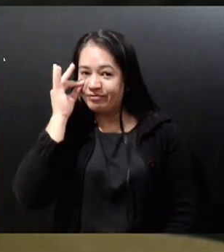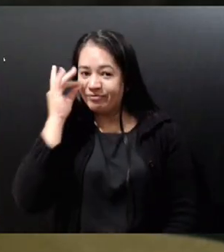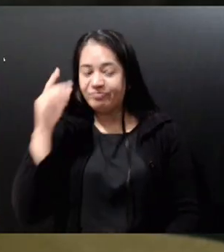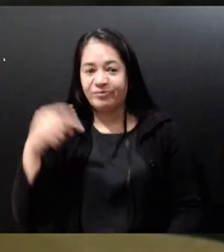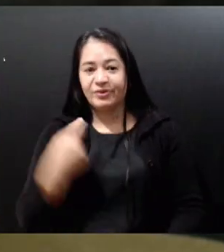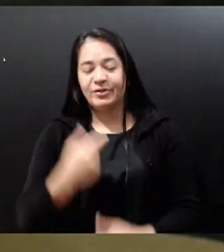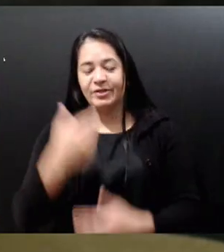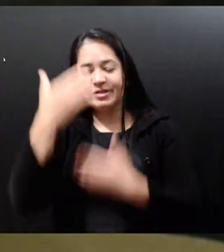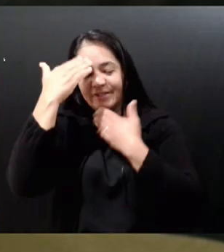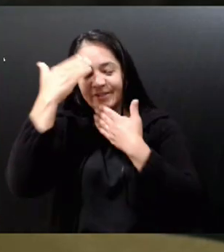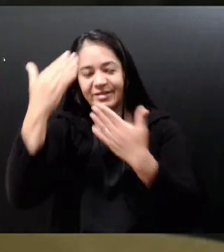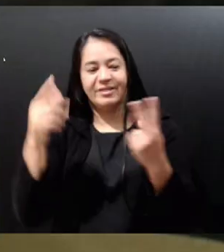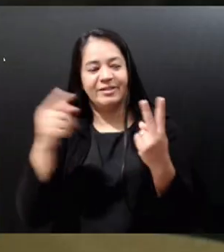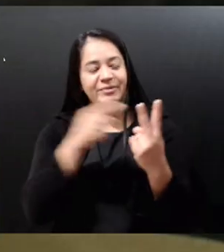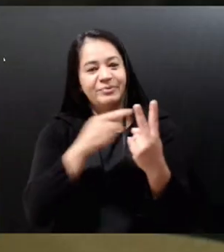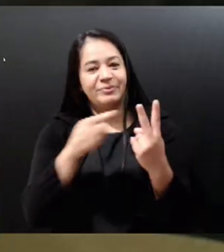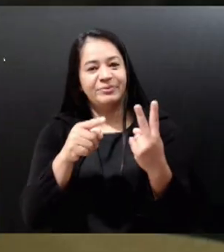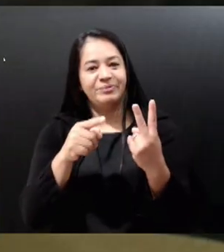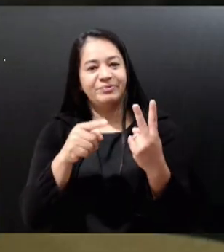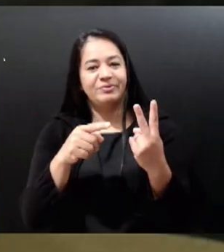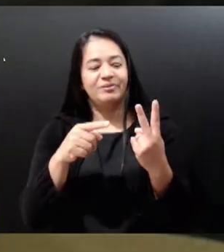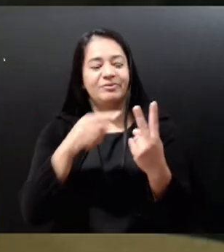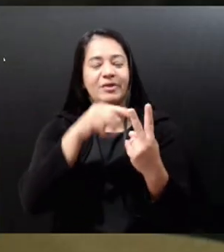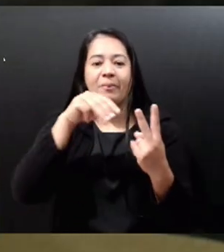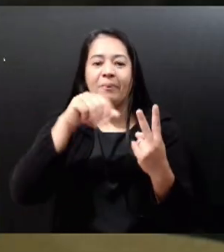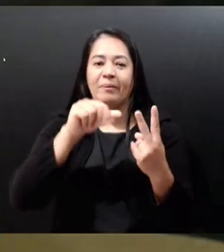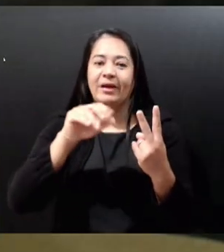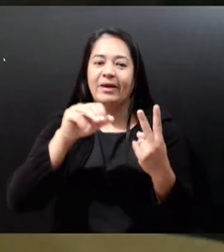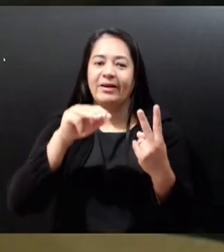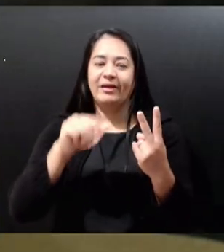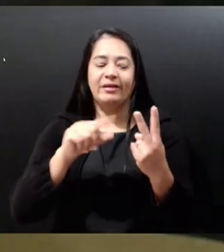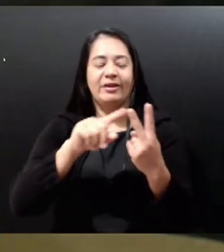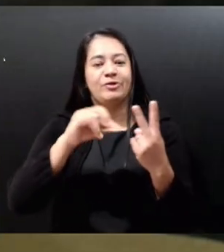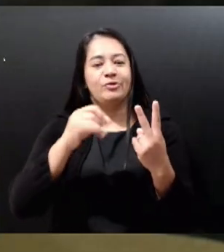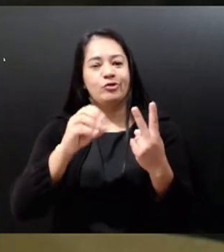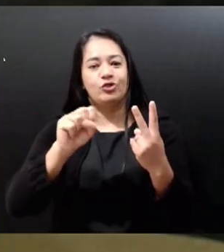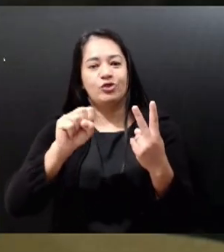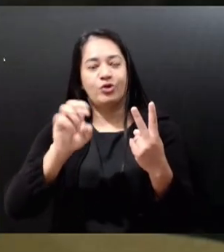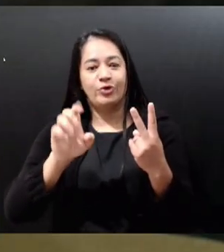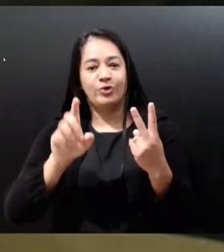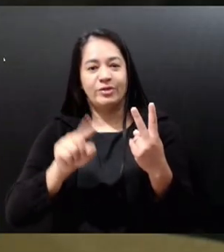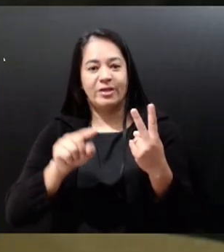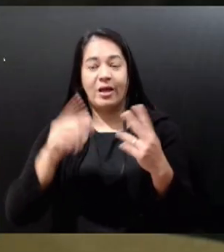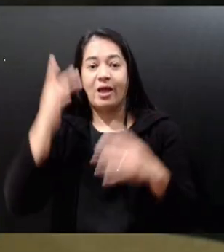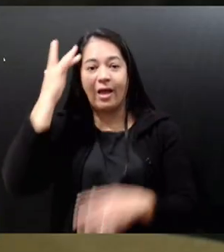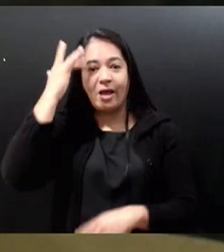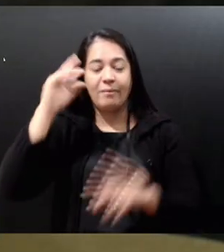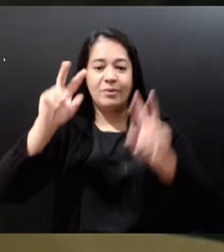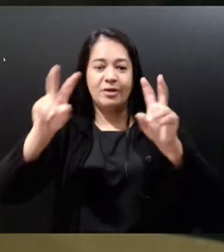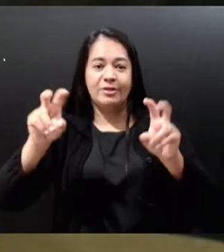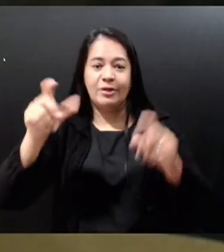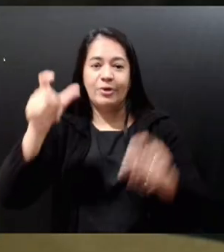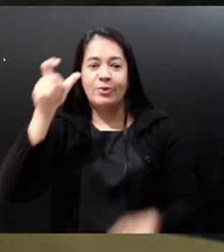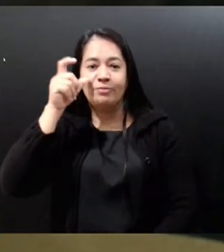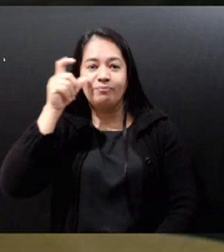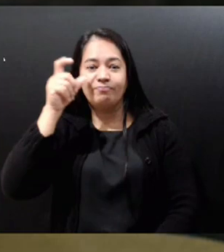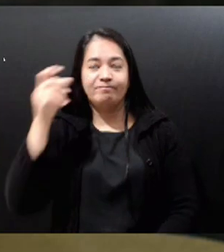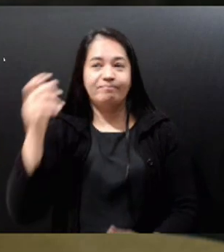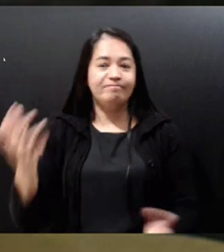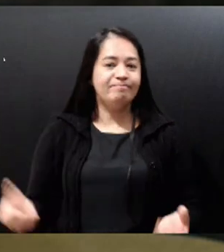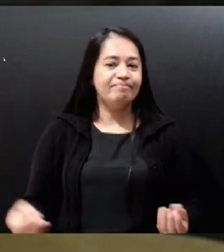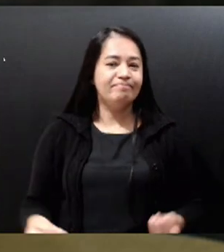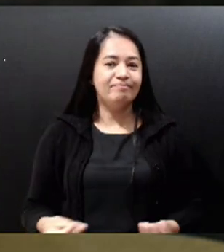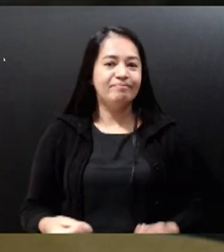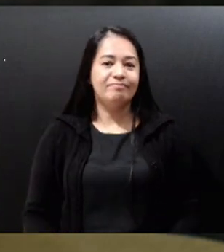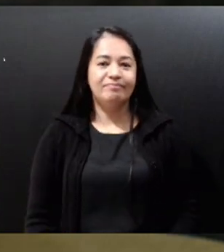Marina, o Dr. José. E amanhã a gente vai falar, gente, de um assunto bem interessante. Nós vamos falar de